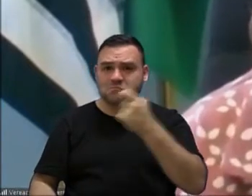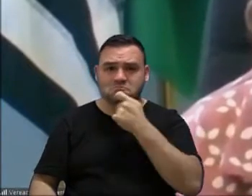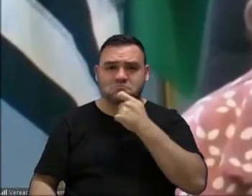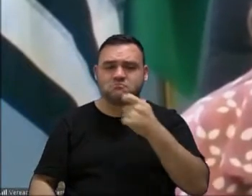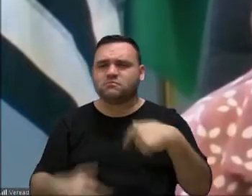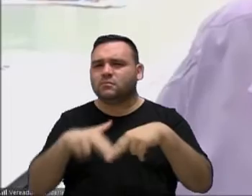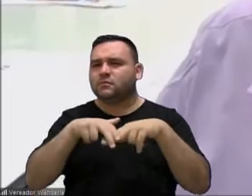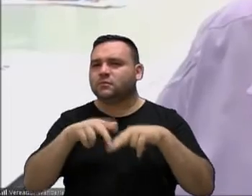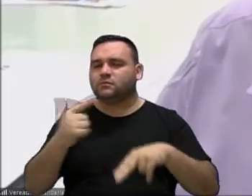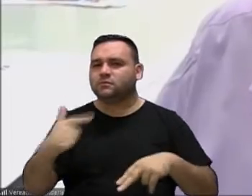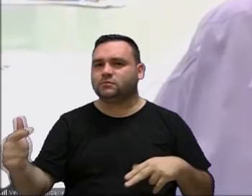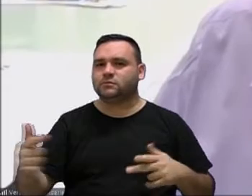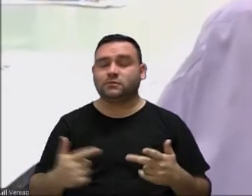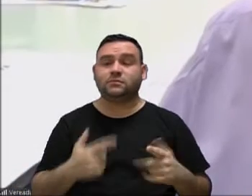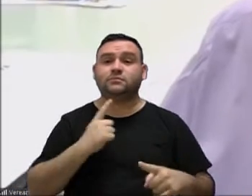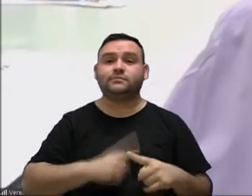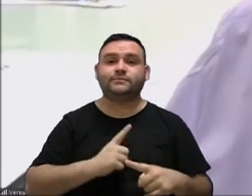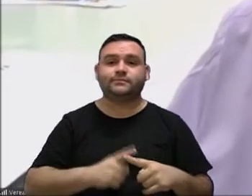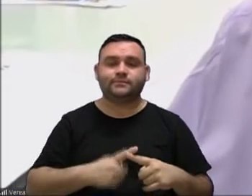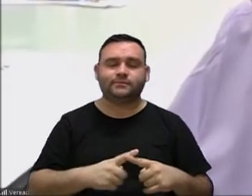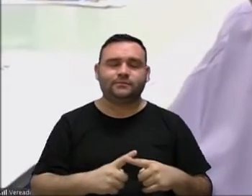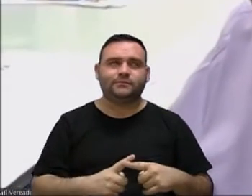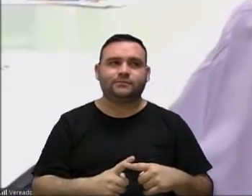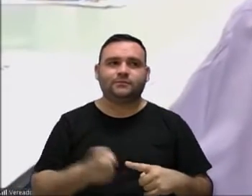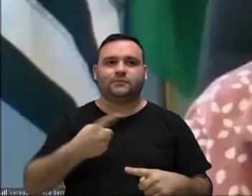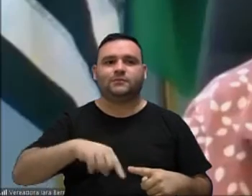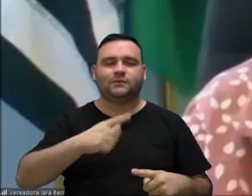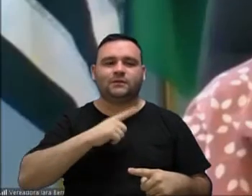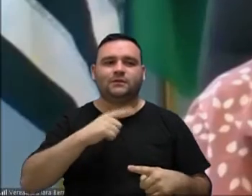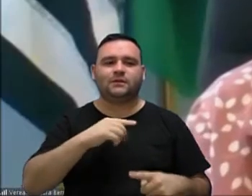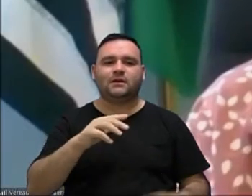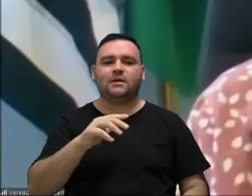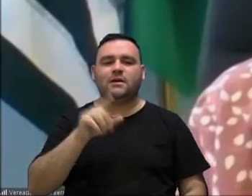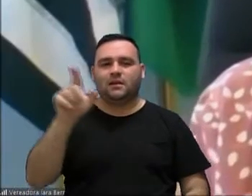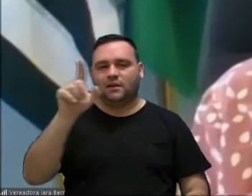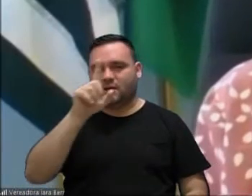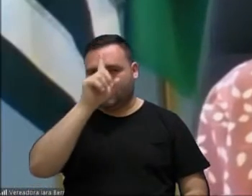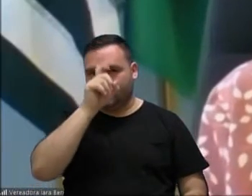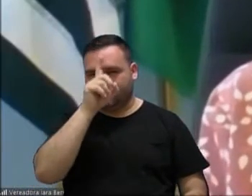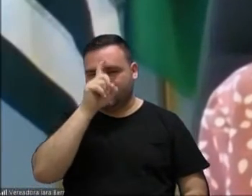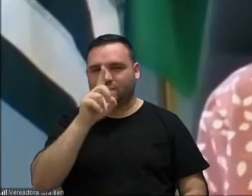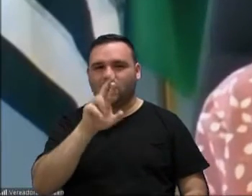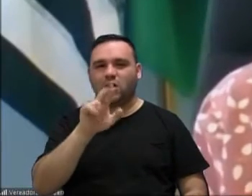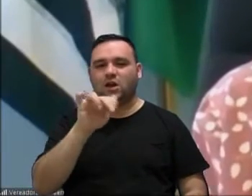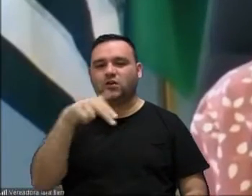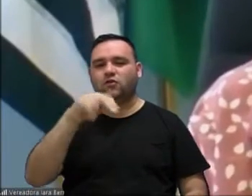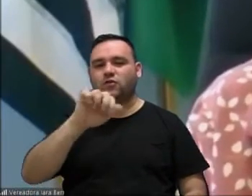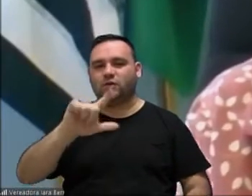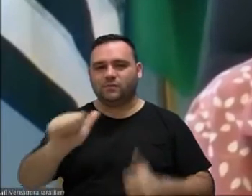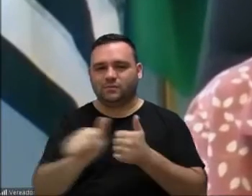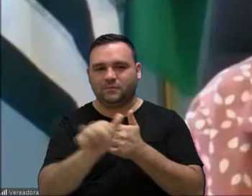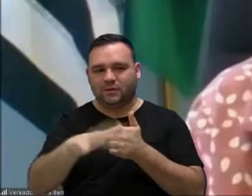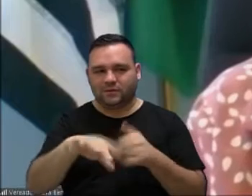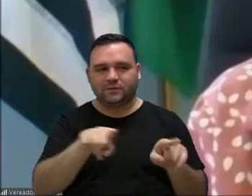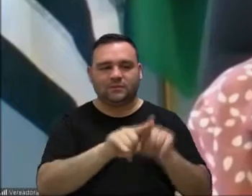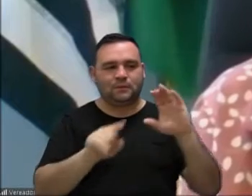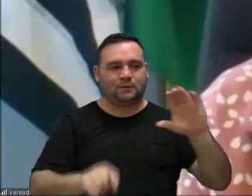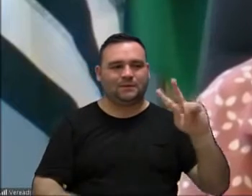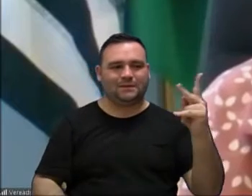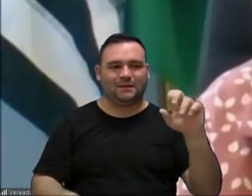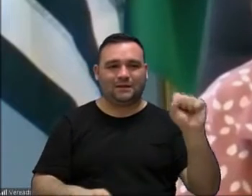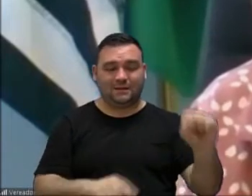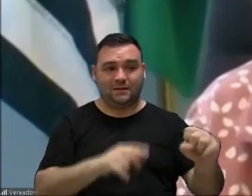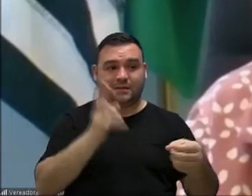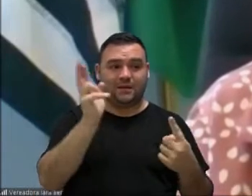estou vendo a razão. Eu tenho. Porque nós temos o Adib Jatene, nós temos o conjunto hospitalar que não é